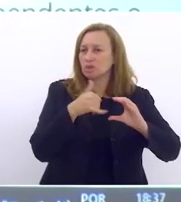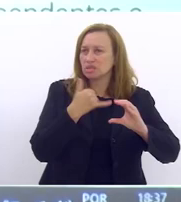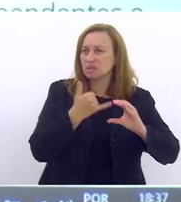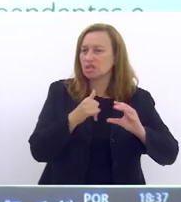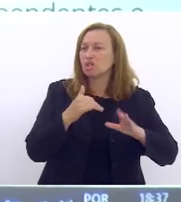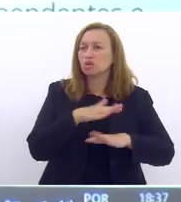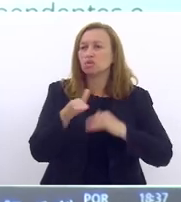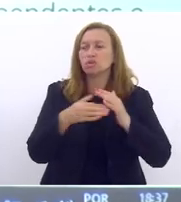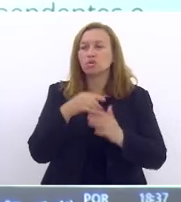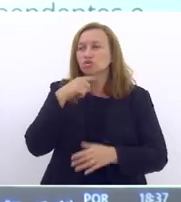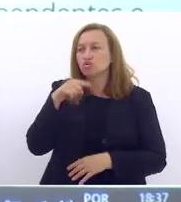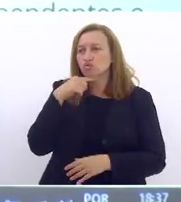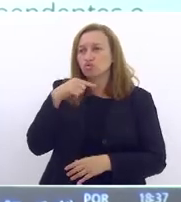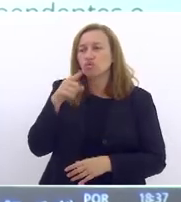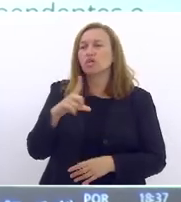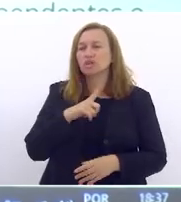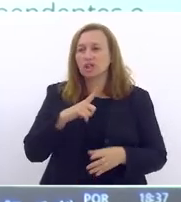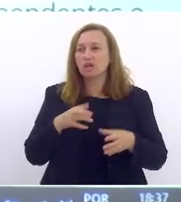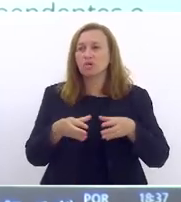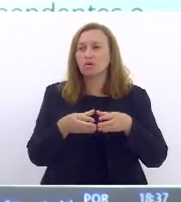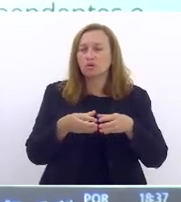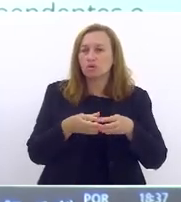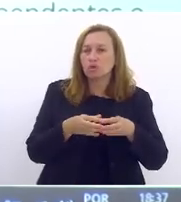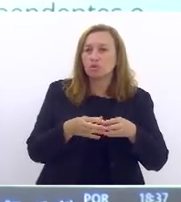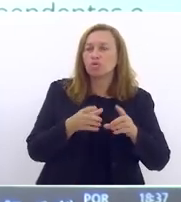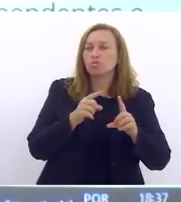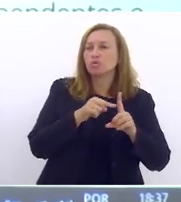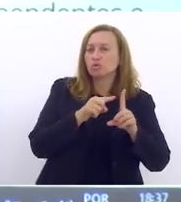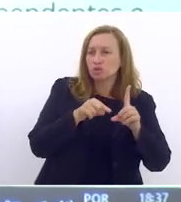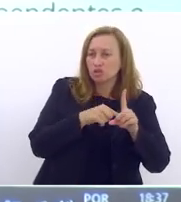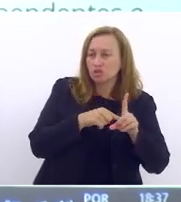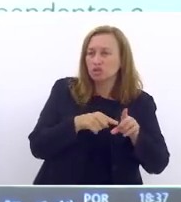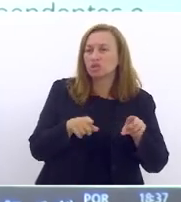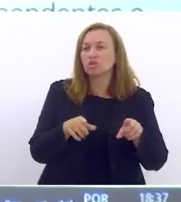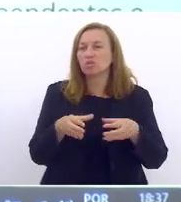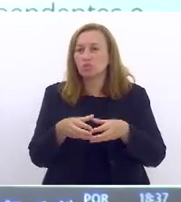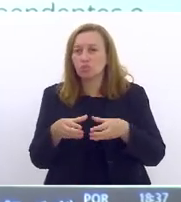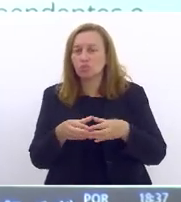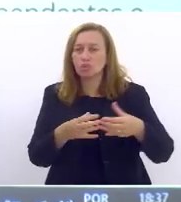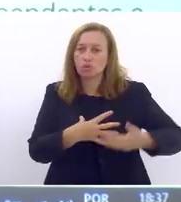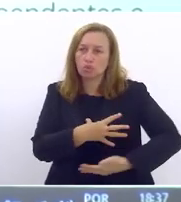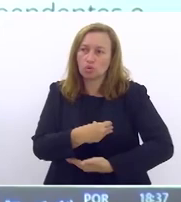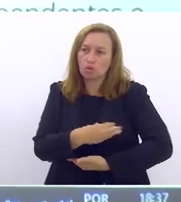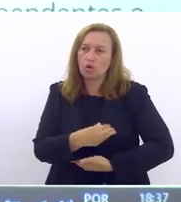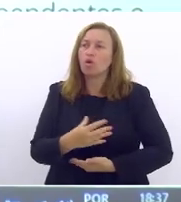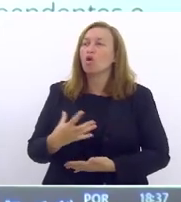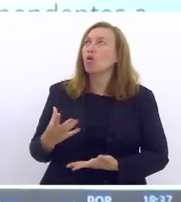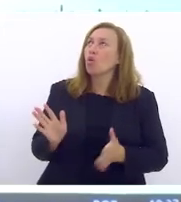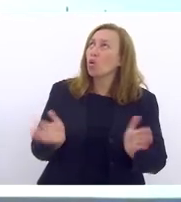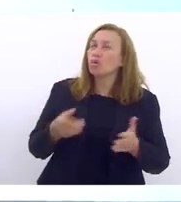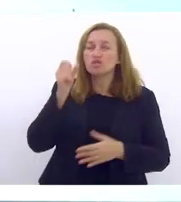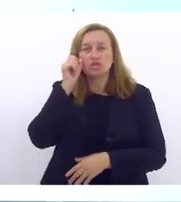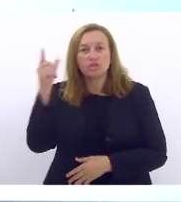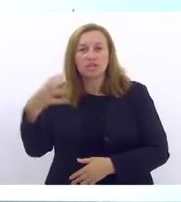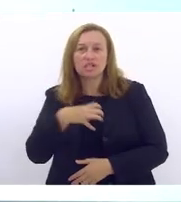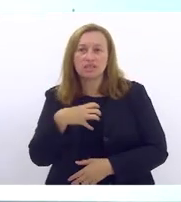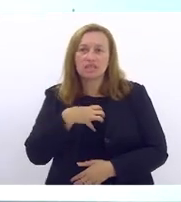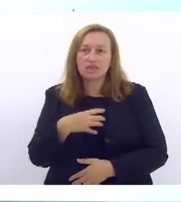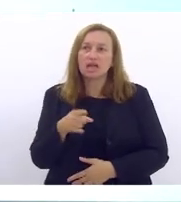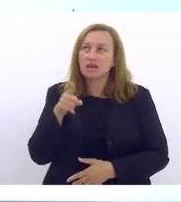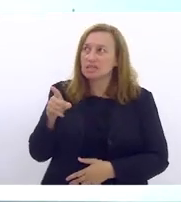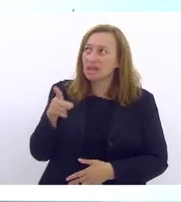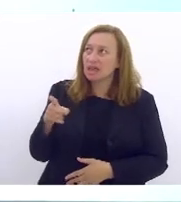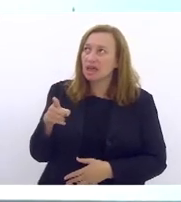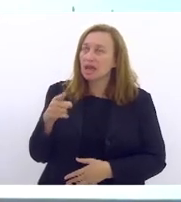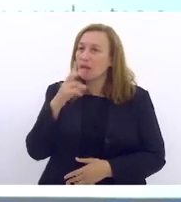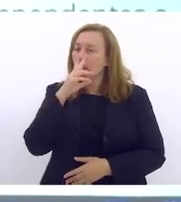tirando todas as dúvidas. A gente tem um grupo de gestante e um grupo de puérpera. Elas vão ali, puxa, hoje acordei sentindo isso, o que é que eu faço? Caramba, será que isso já é sinal de parto?